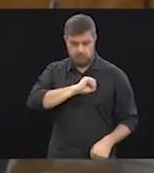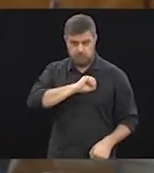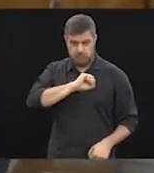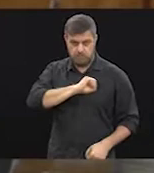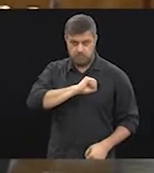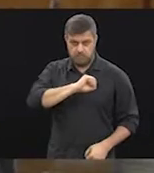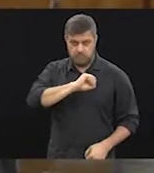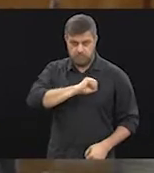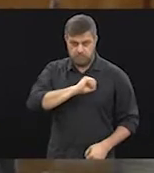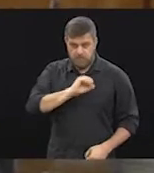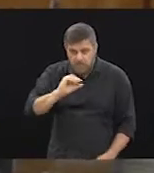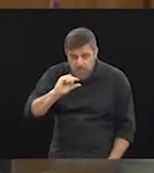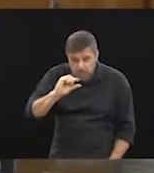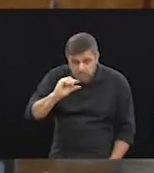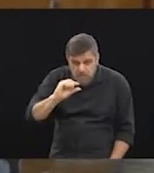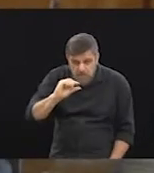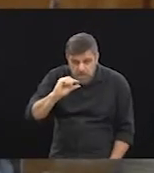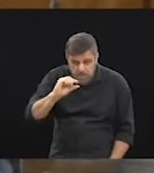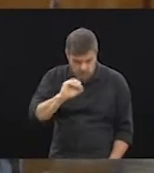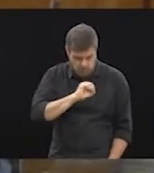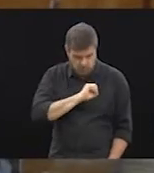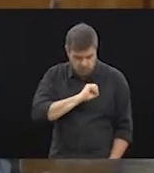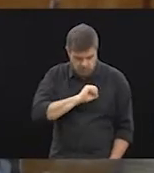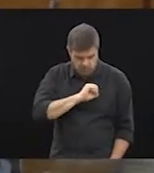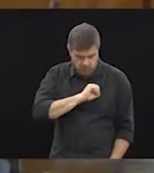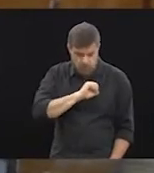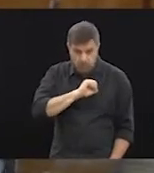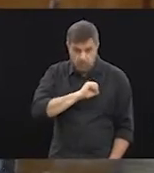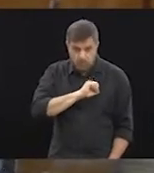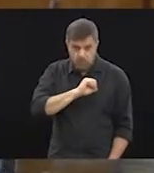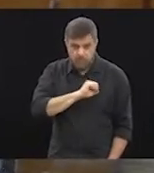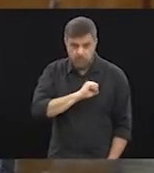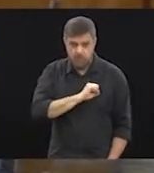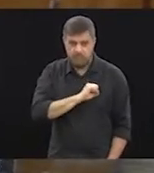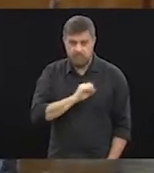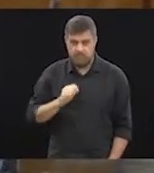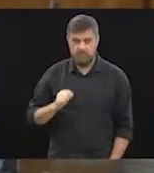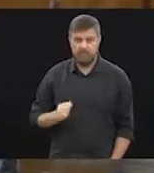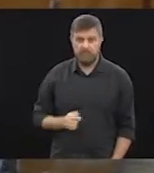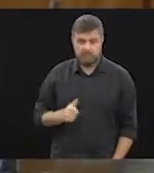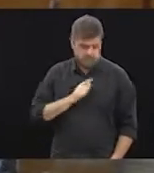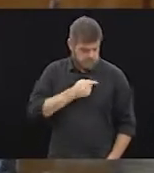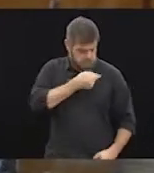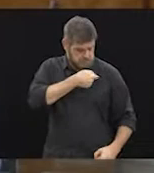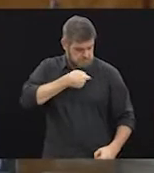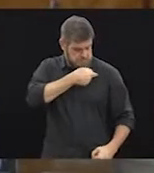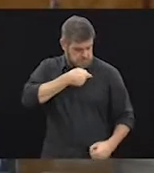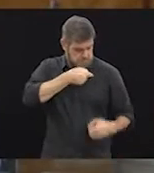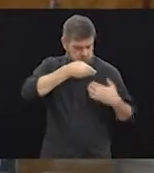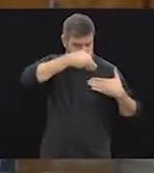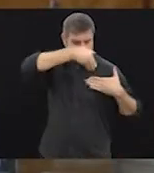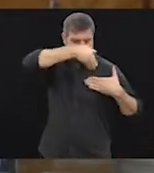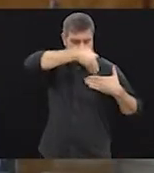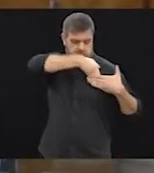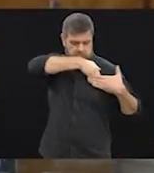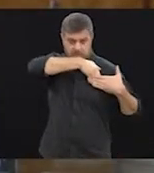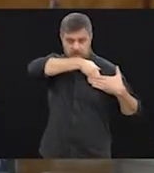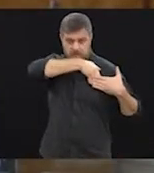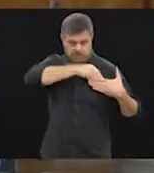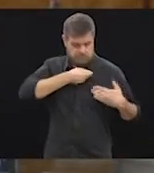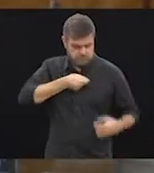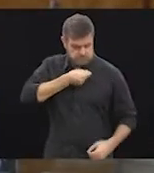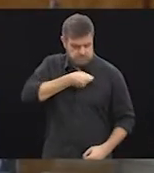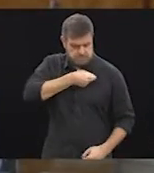o marca-passo que é cada vez menor, cada vez são dispositivos menores. Então é o que a gente chama de loja, é onde a gente vai alojar